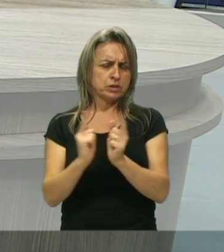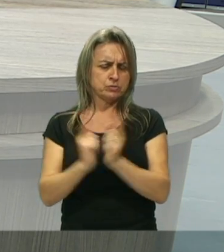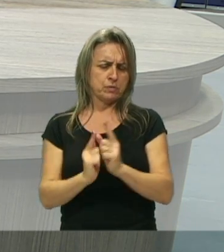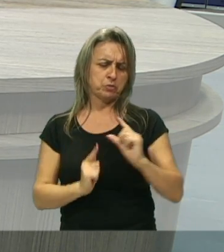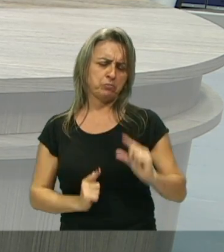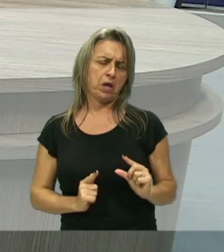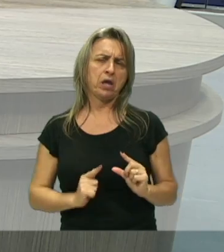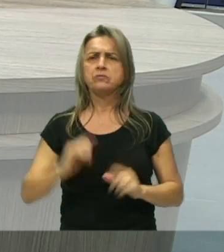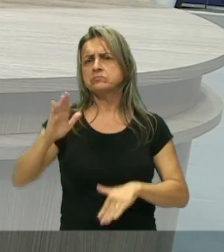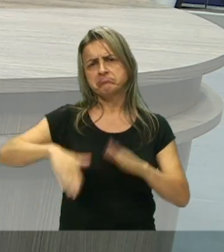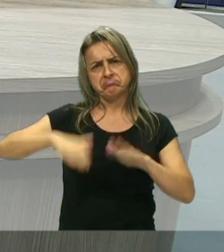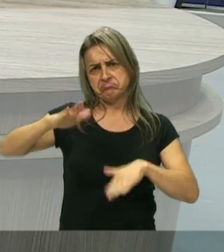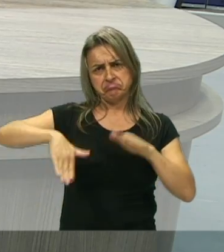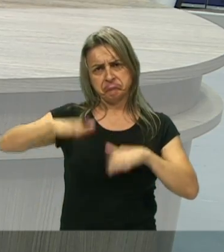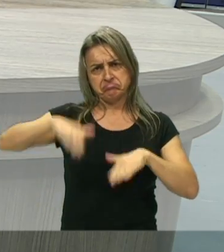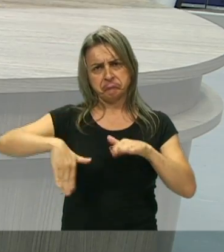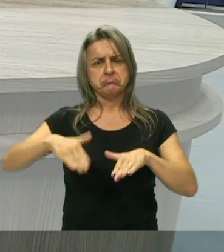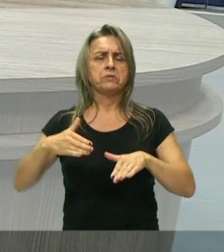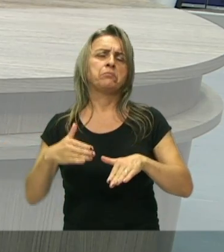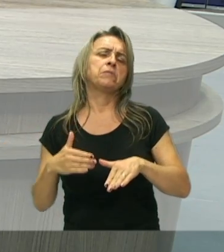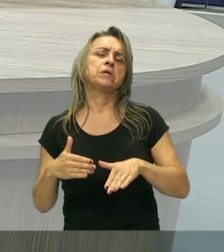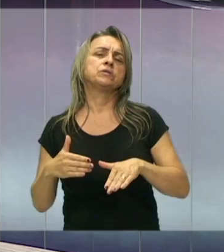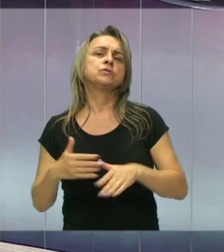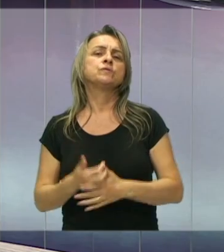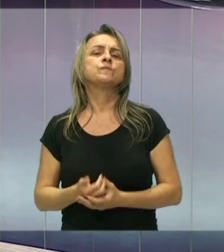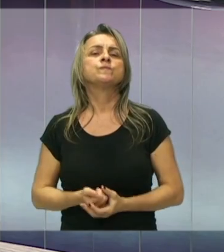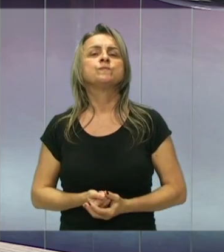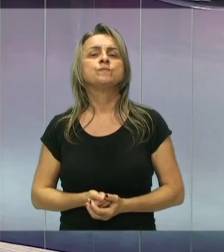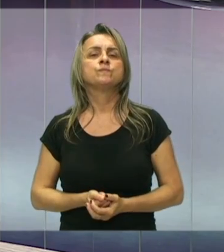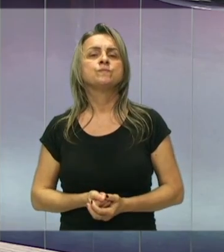vai ser menos gente que vai ter que usar o serviço de saúde.